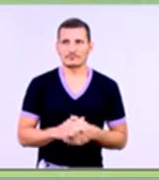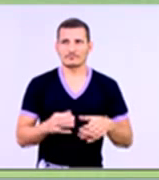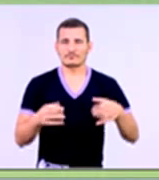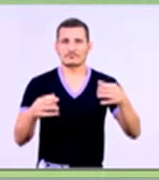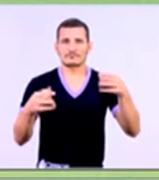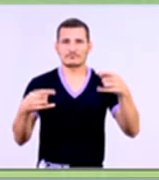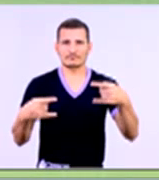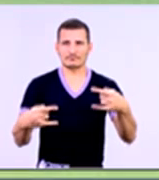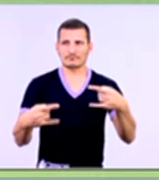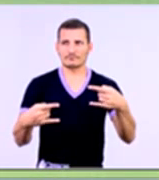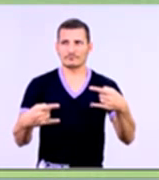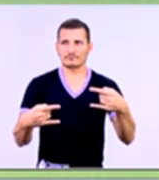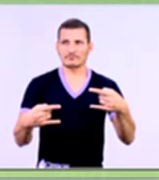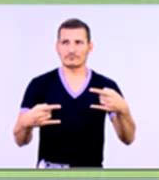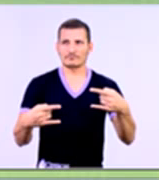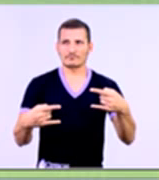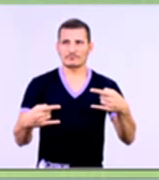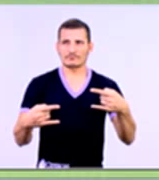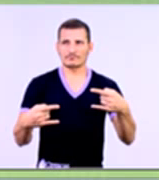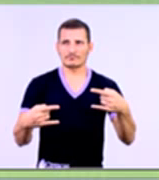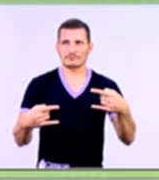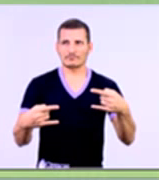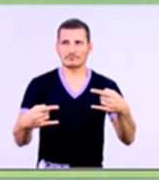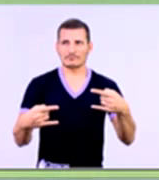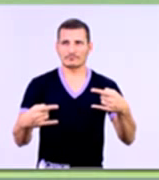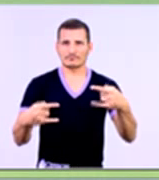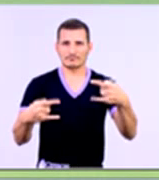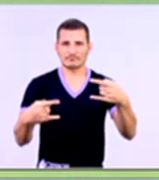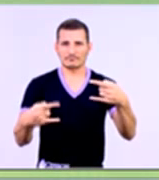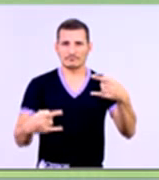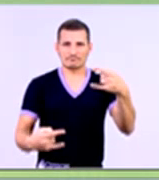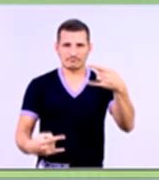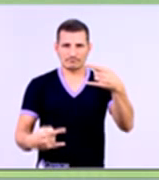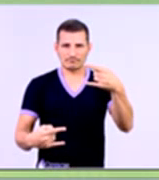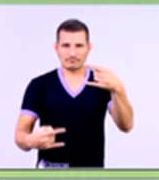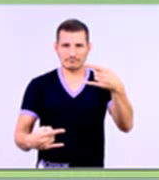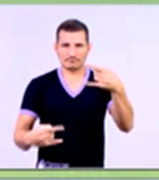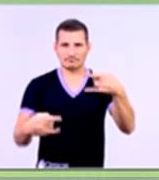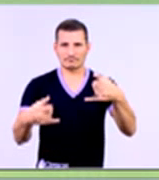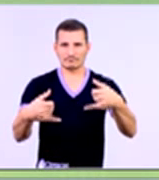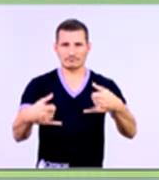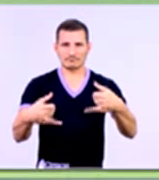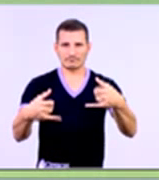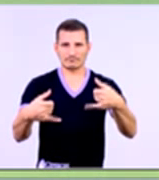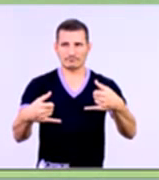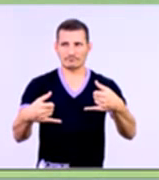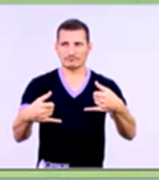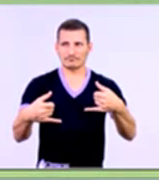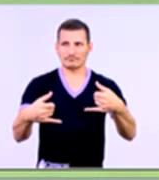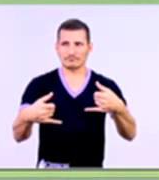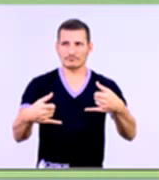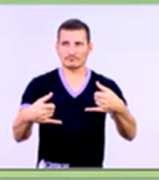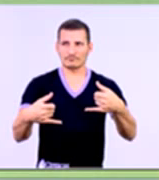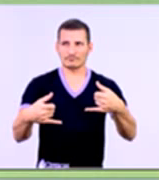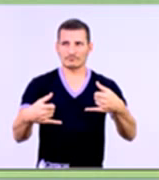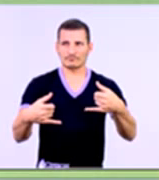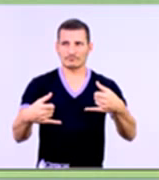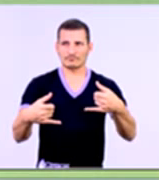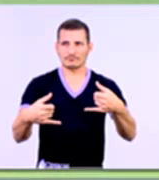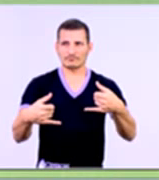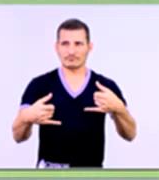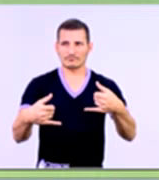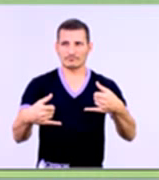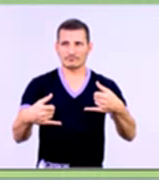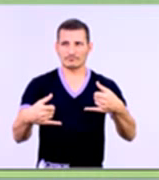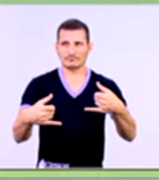JSON e colocamos as chaves e o valor. Chave, valor. Aqui nós